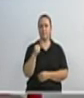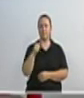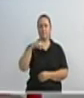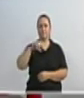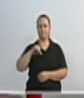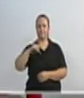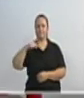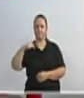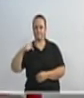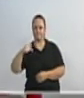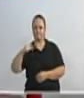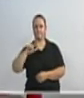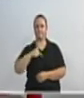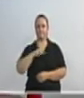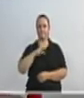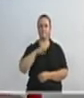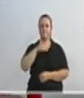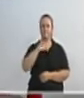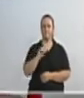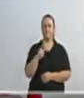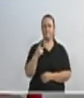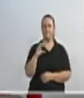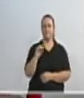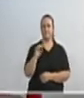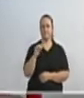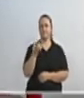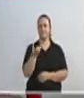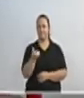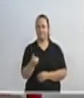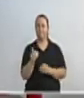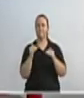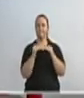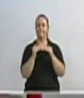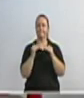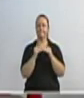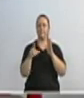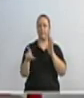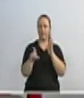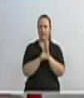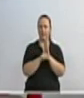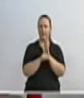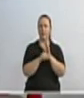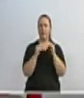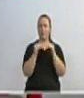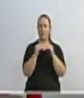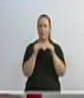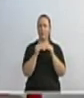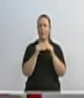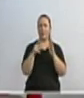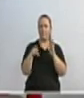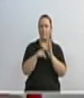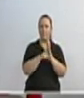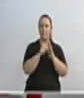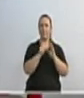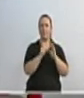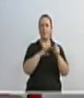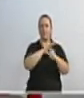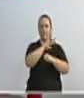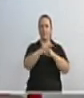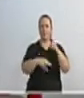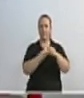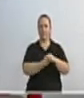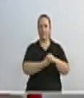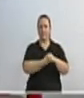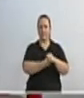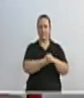16.897, de março de 2006, adequando a Lei do Código Ambiental catarinense à lei federal,